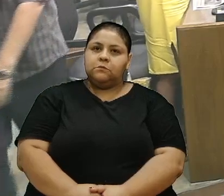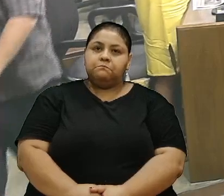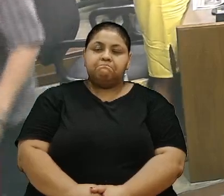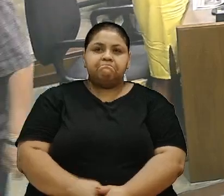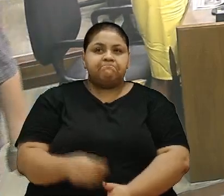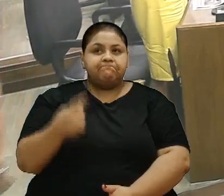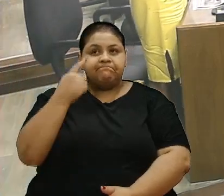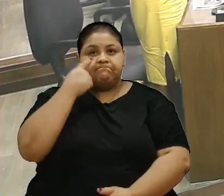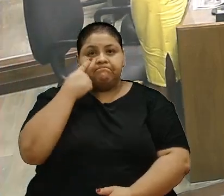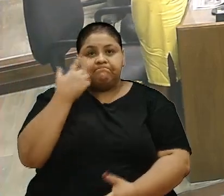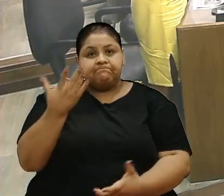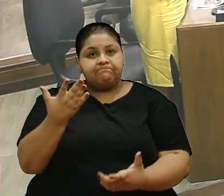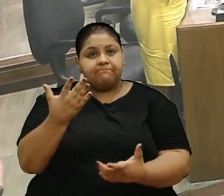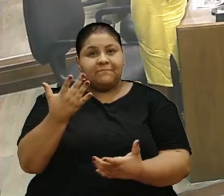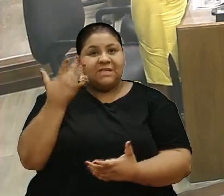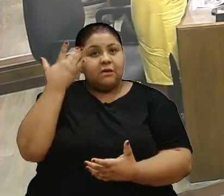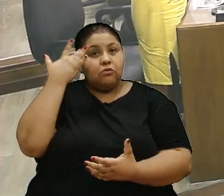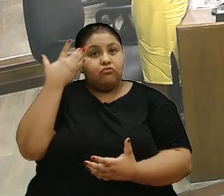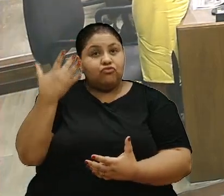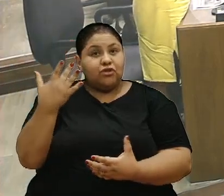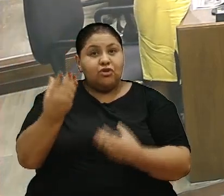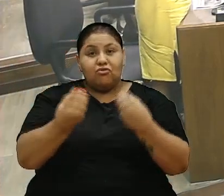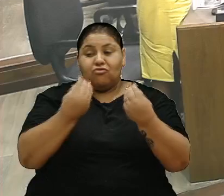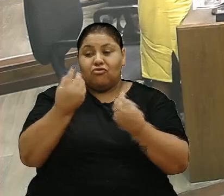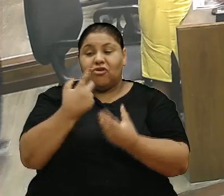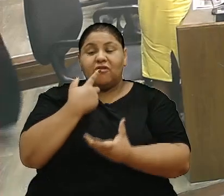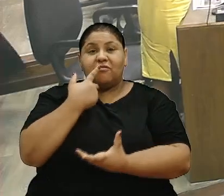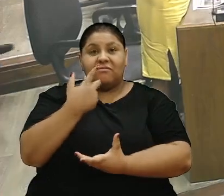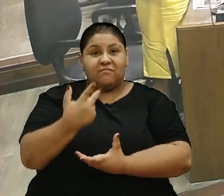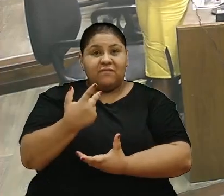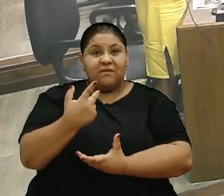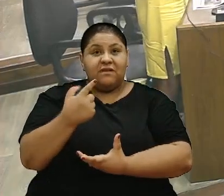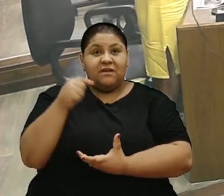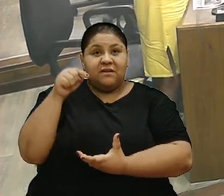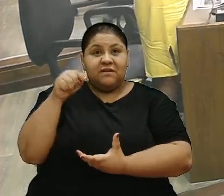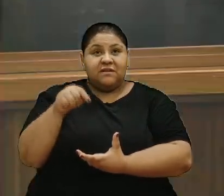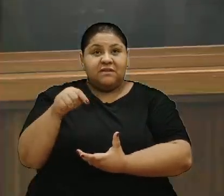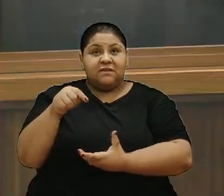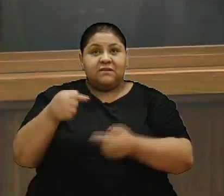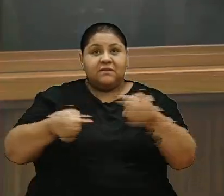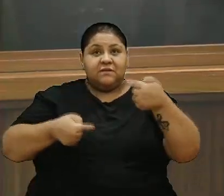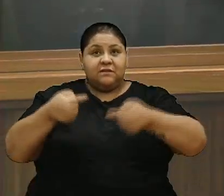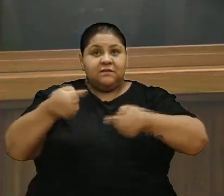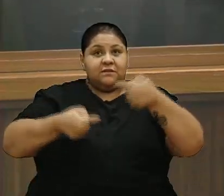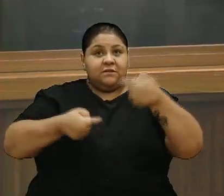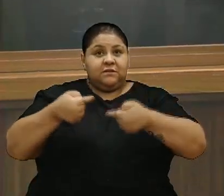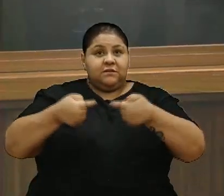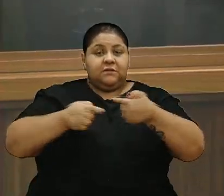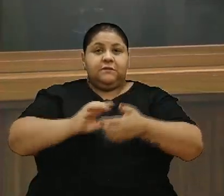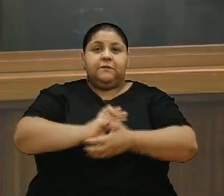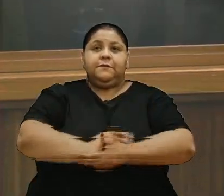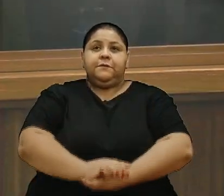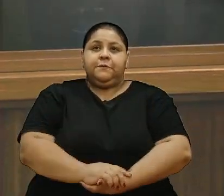Olha, eu nem sei mais o que dizer a respeito desses debates.